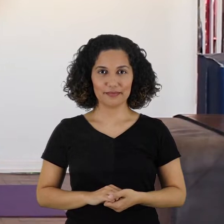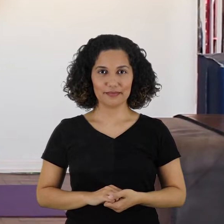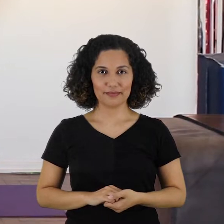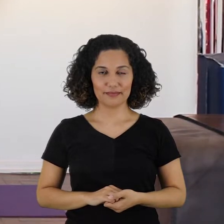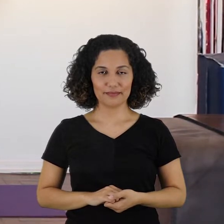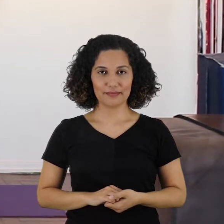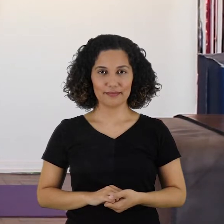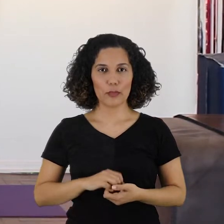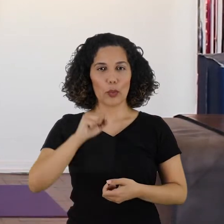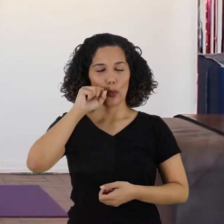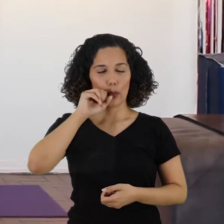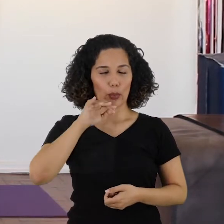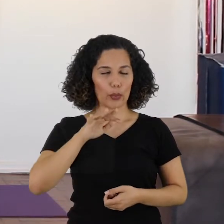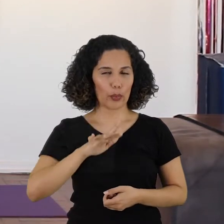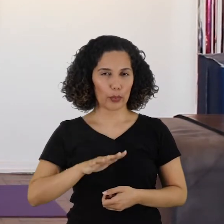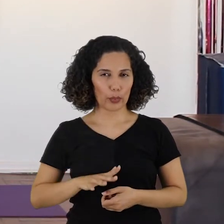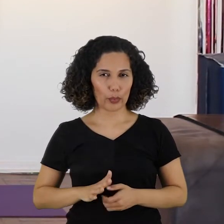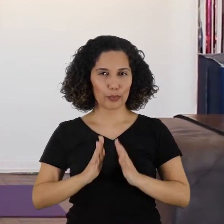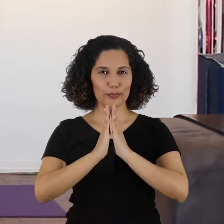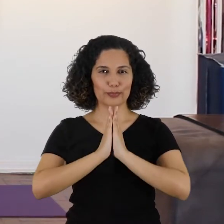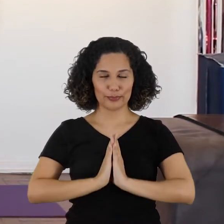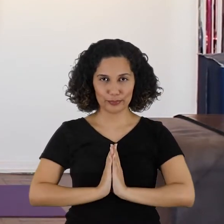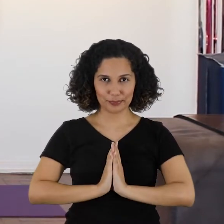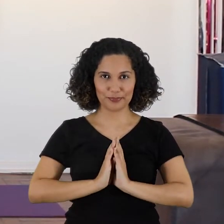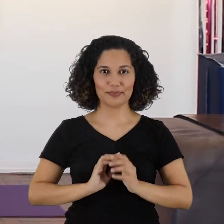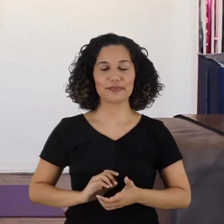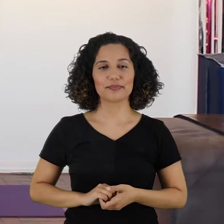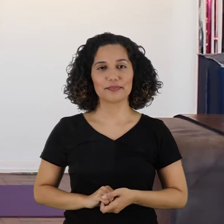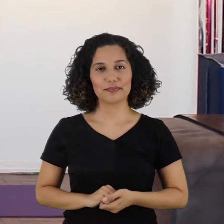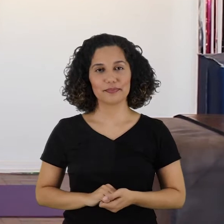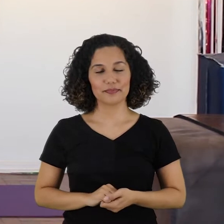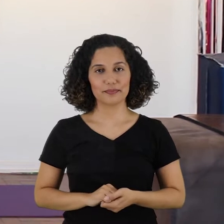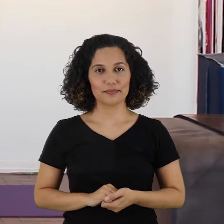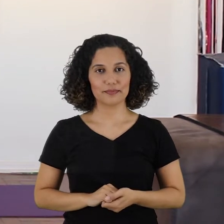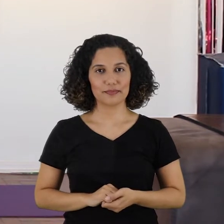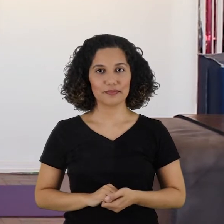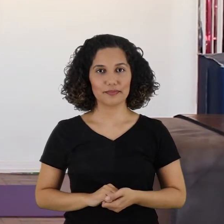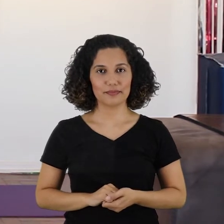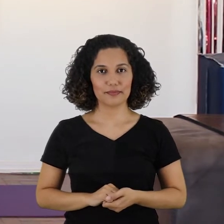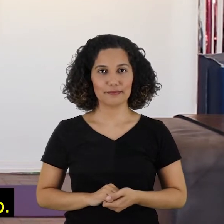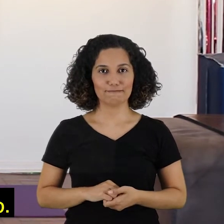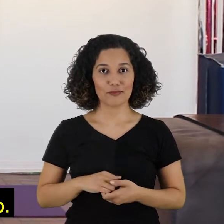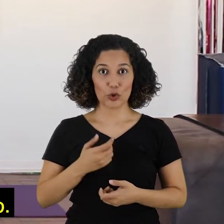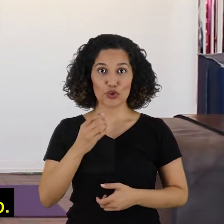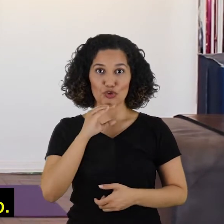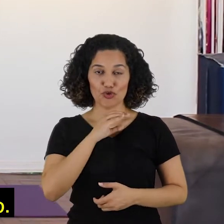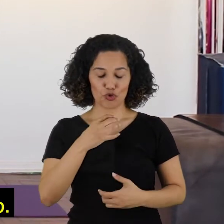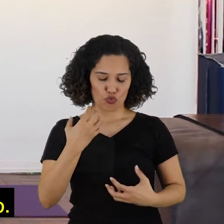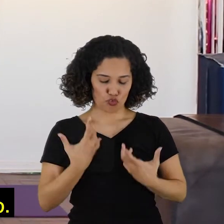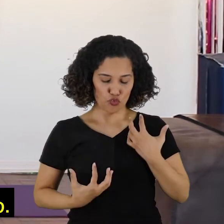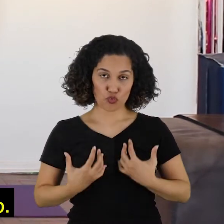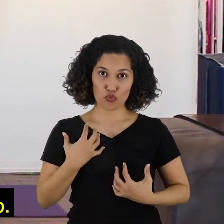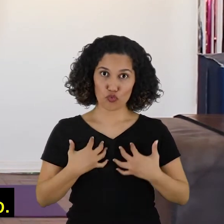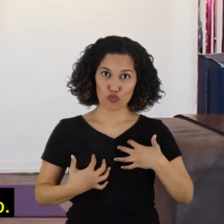Patrocínio Unimed Natal. Expirou, traz as mãos juntas na frente do peito. Já sente o calorzinho que